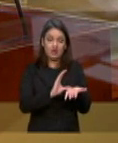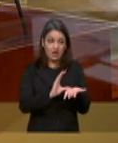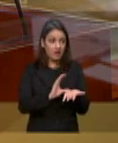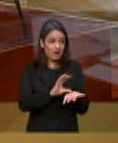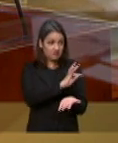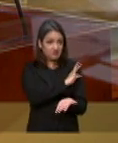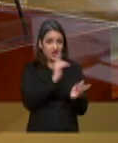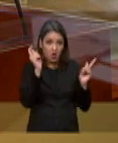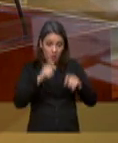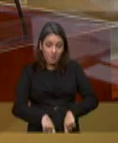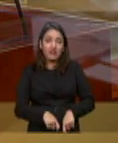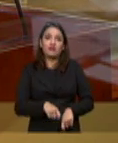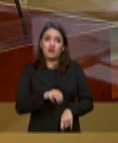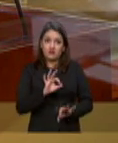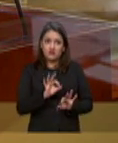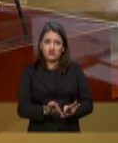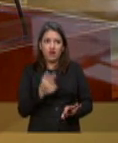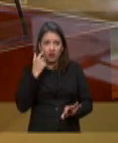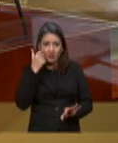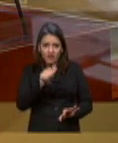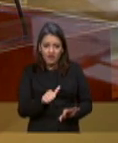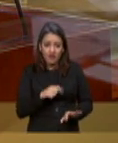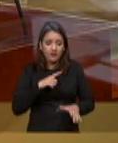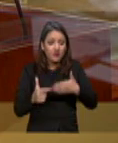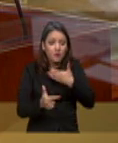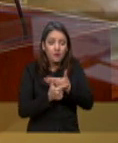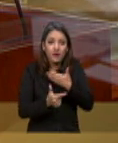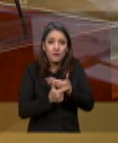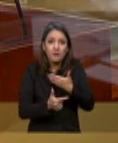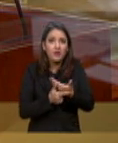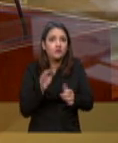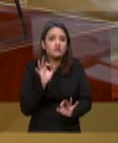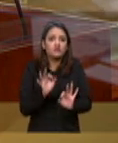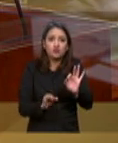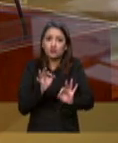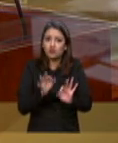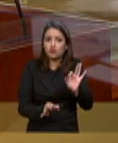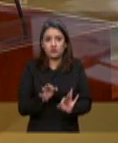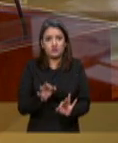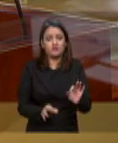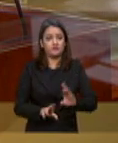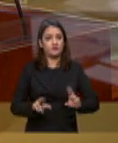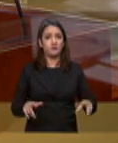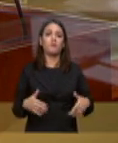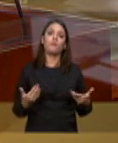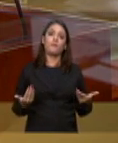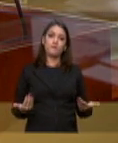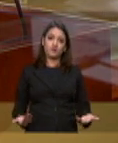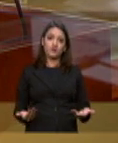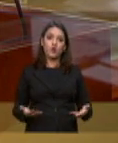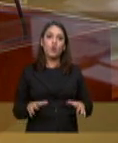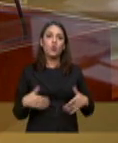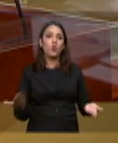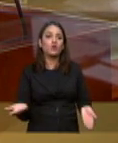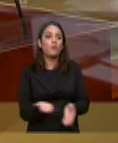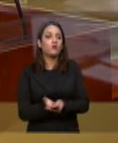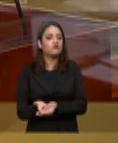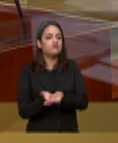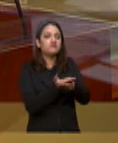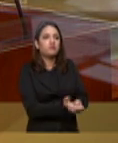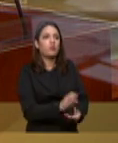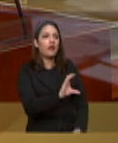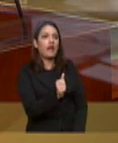inquestionável e que exerce função jurisdicional atípica. Portanto, quando um processo chega ao CARF,